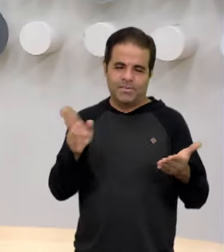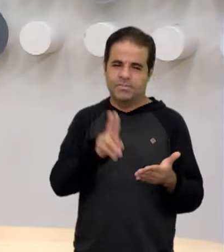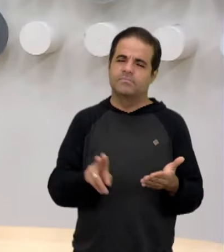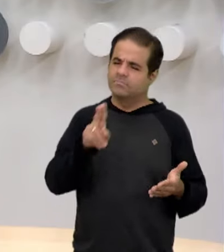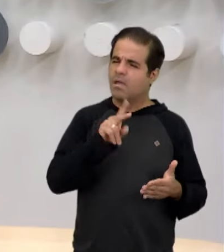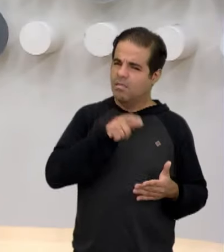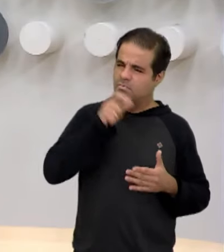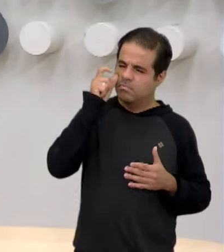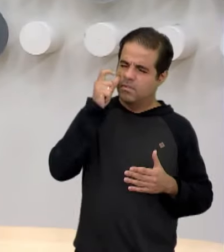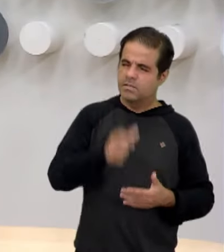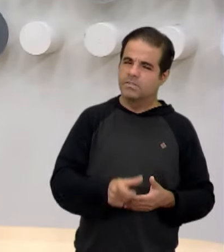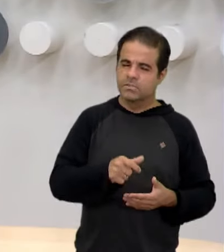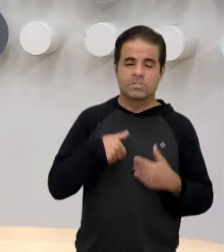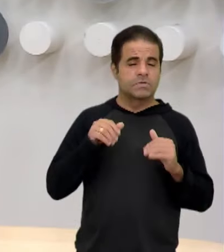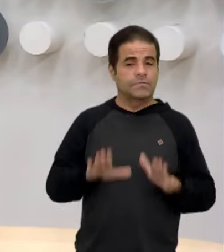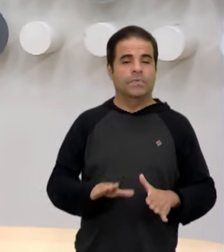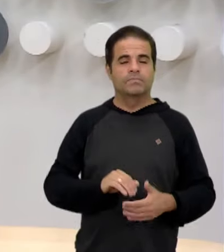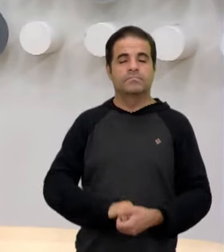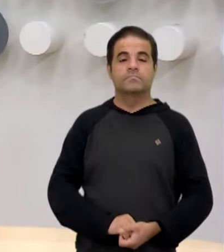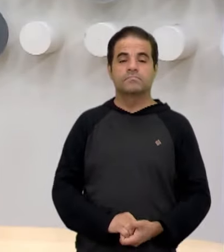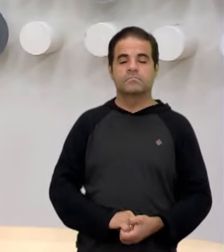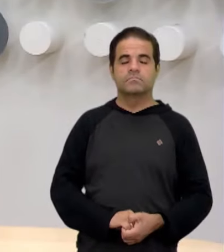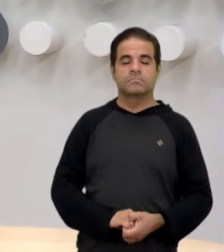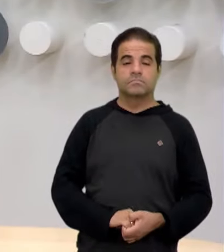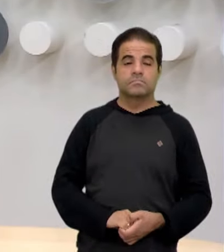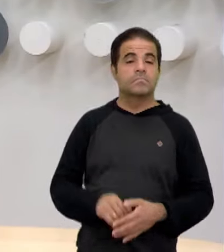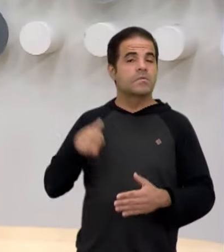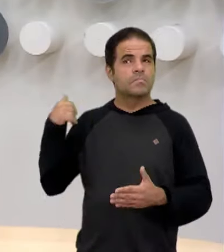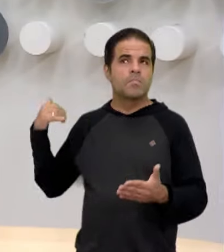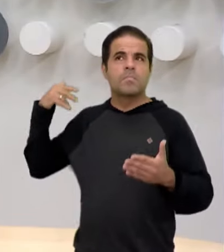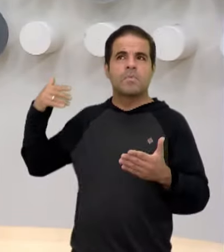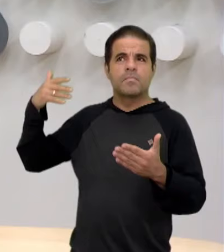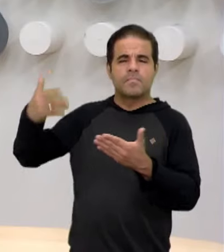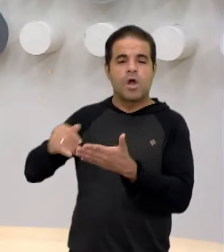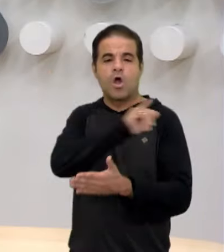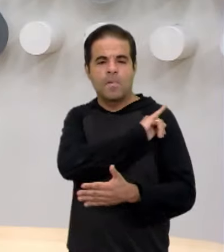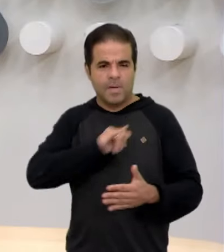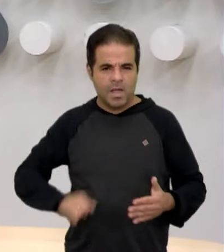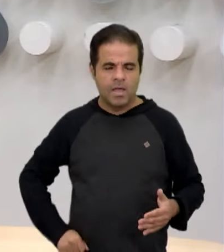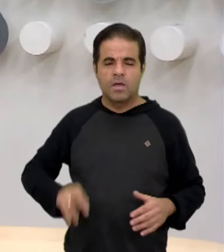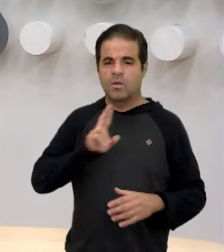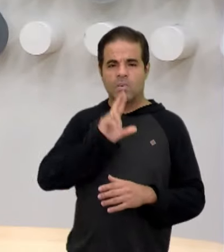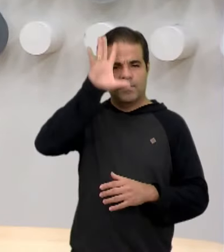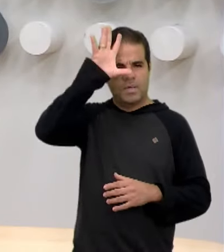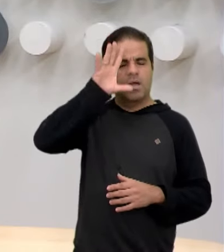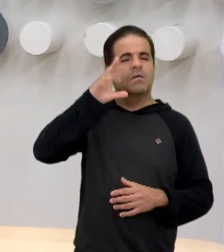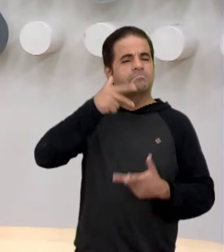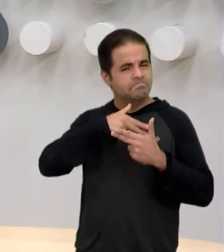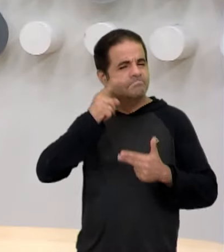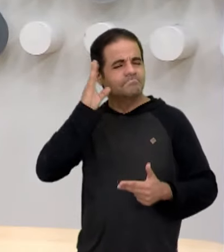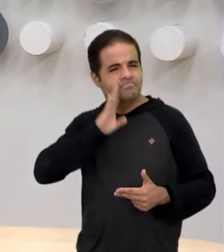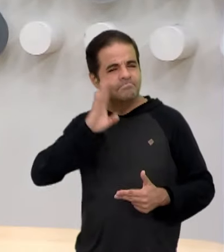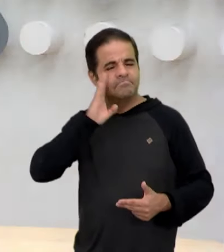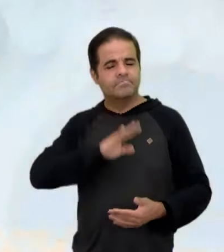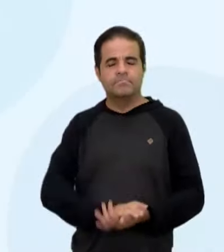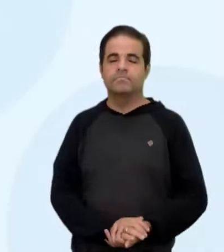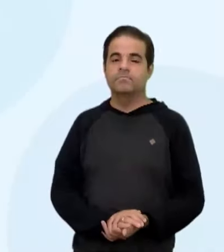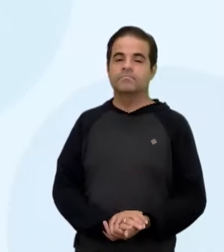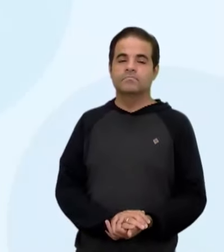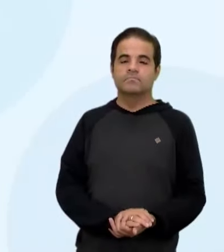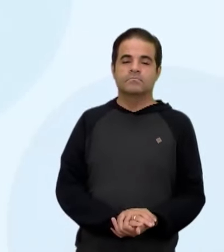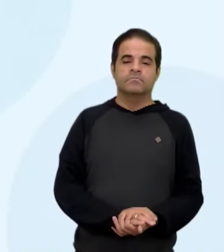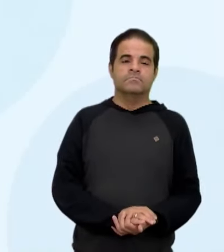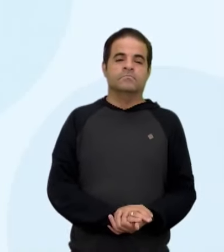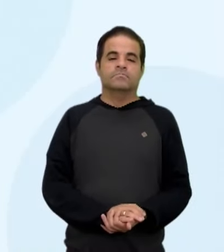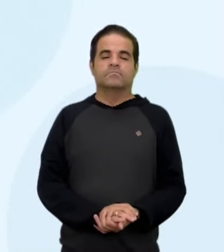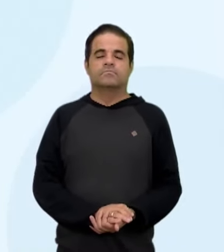só que interessante. Um símbolo que vem lá do Império Romano. Olha que doideira, né? Então, nós temos aqui na